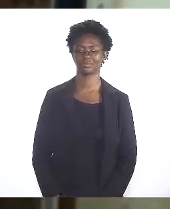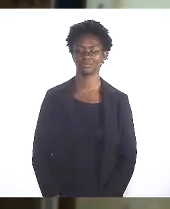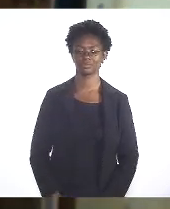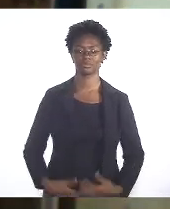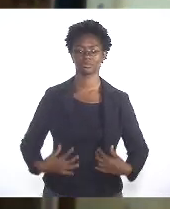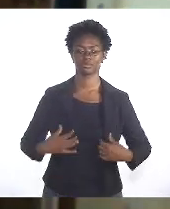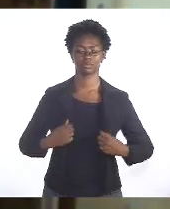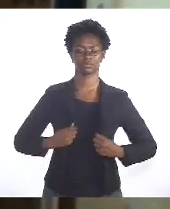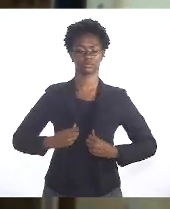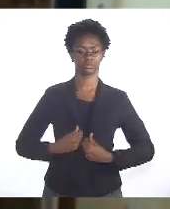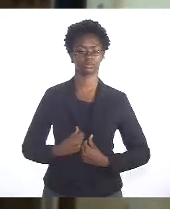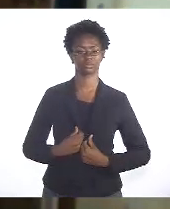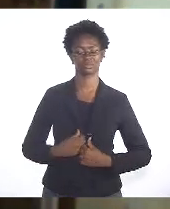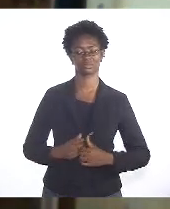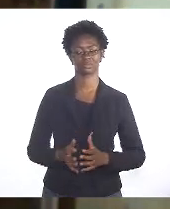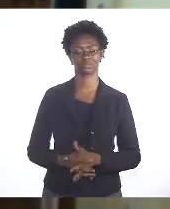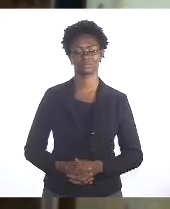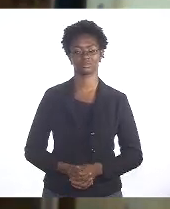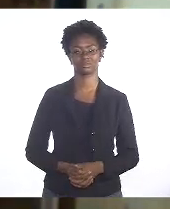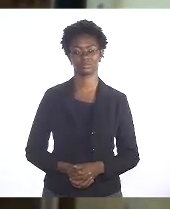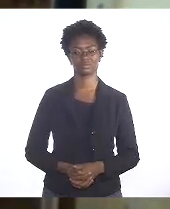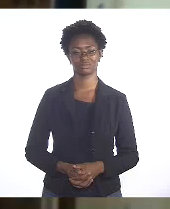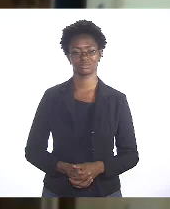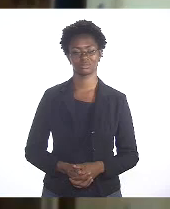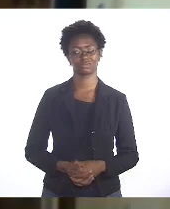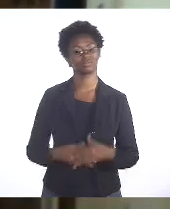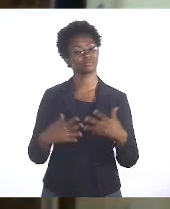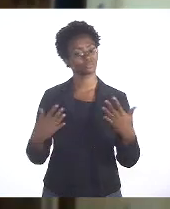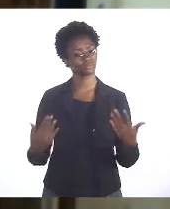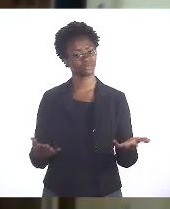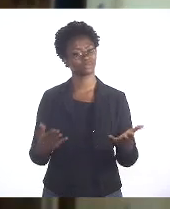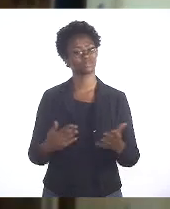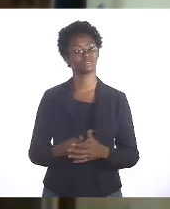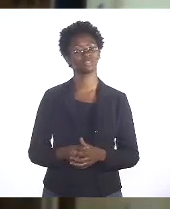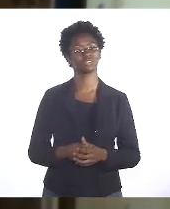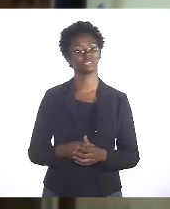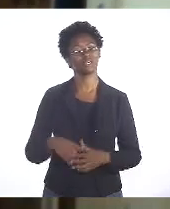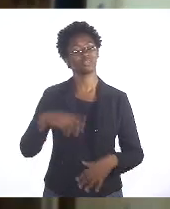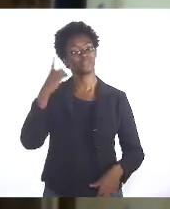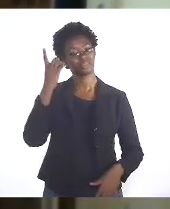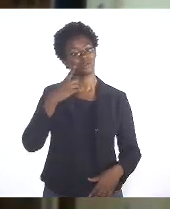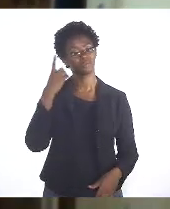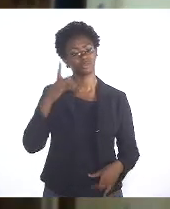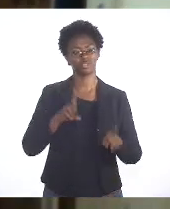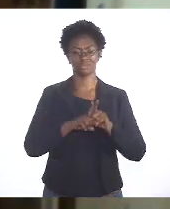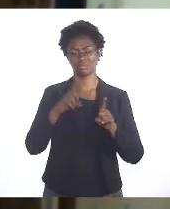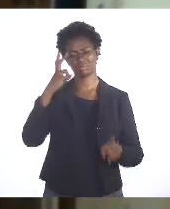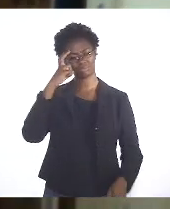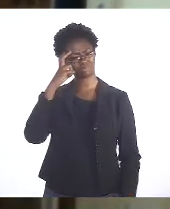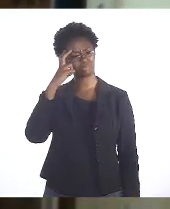que é dublê de deputada e grande intelectual.